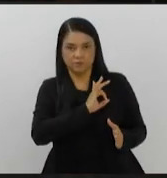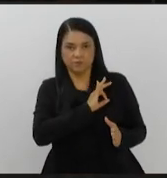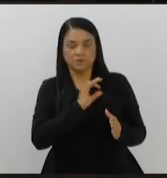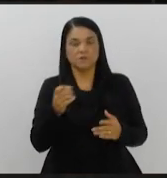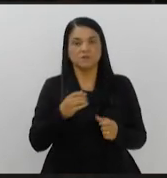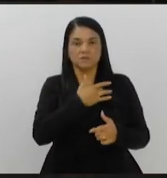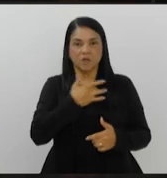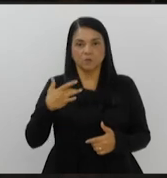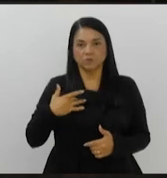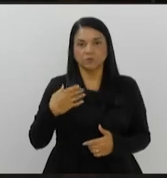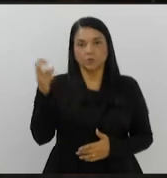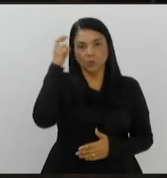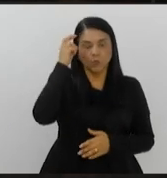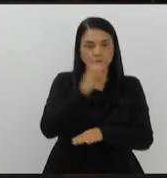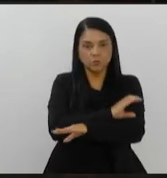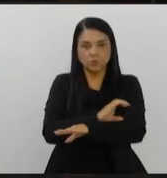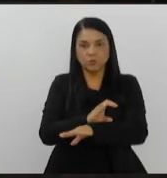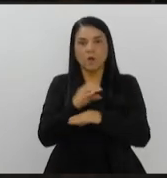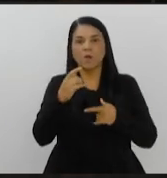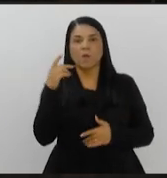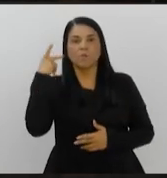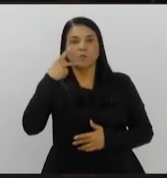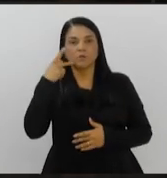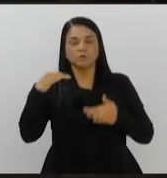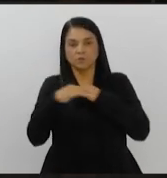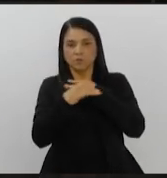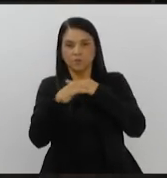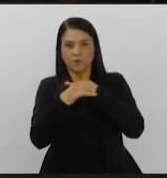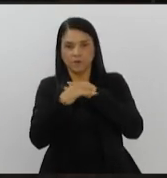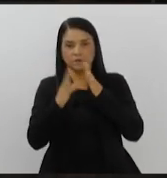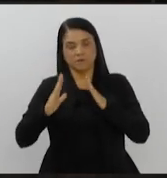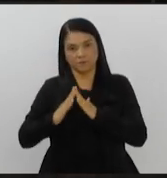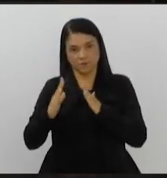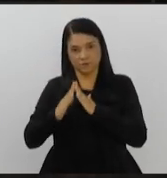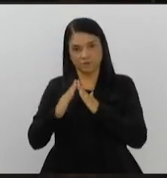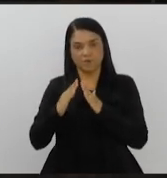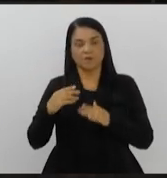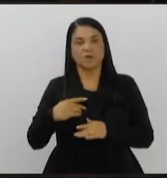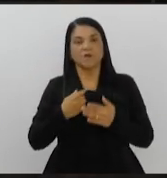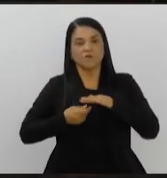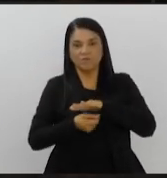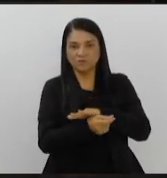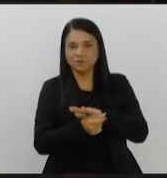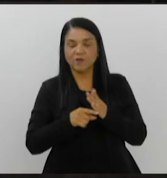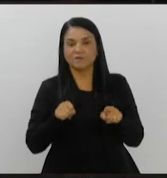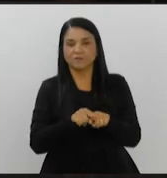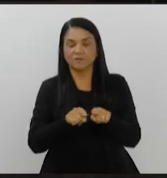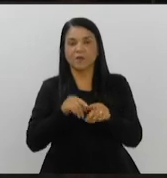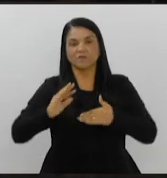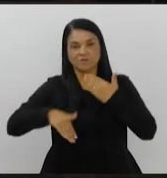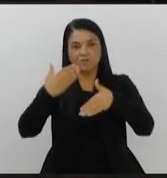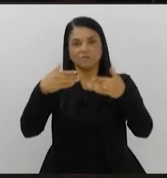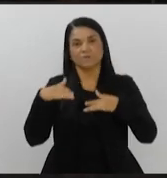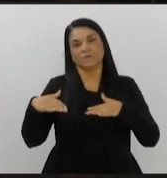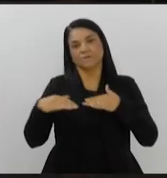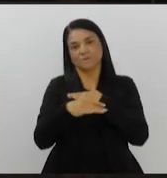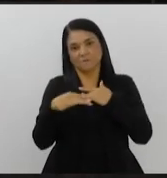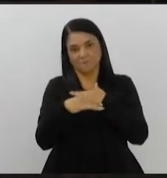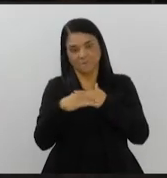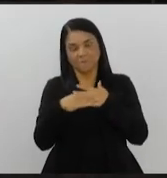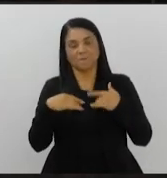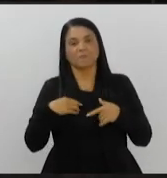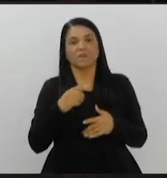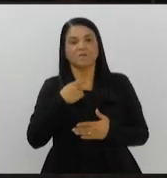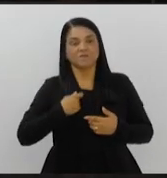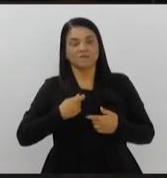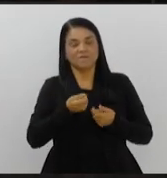Cultura, Política Urbana Habitacional, Assuntos Fundiários, Assuntos Municipais, Desenvolvimento Regional, de Orçamento, Finanças,